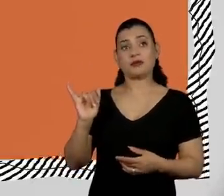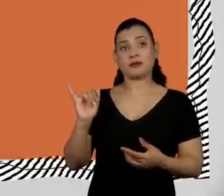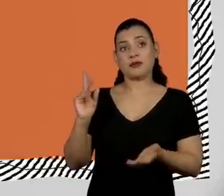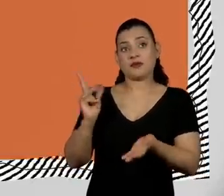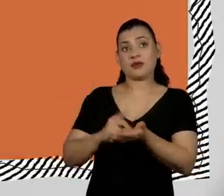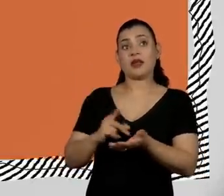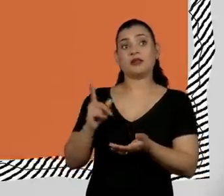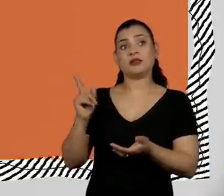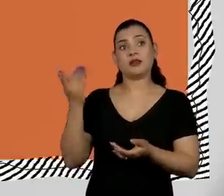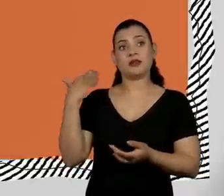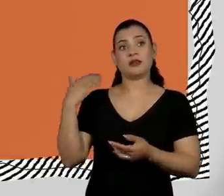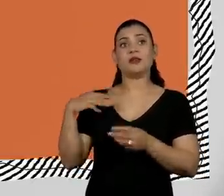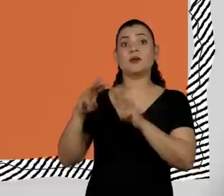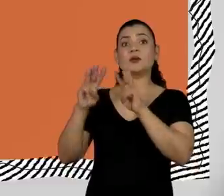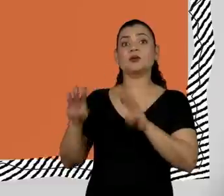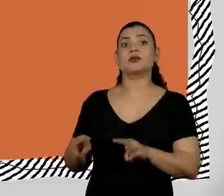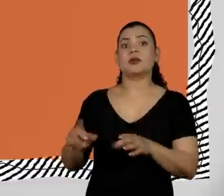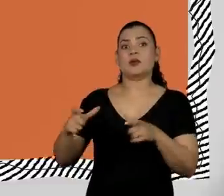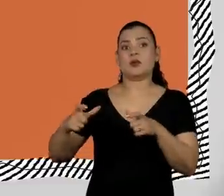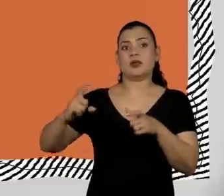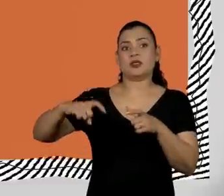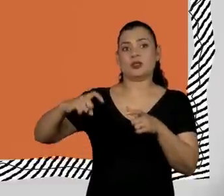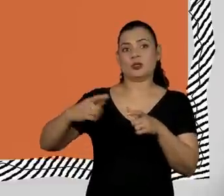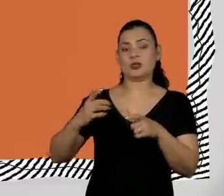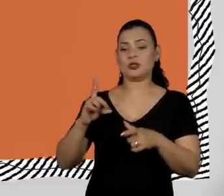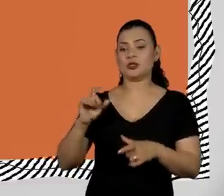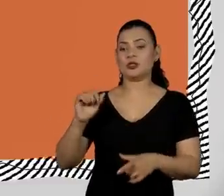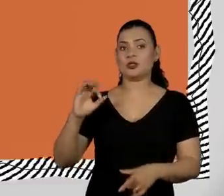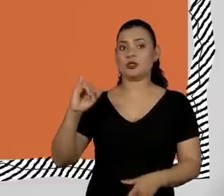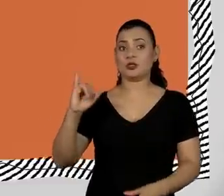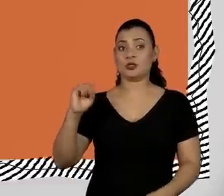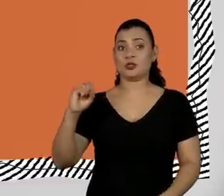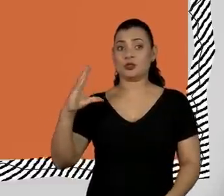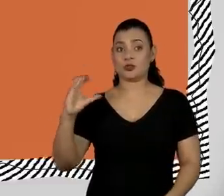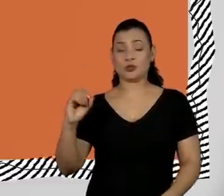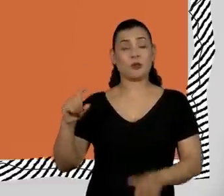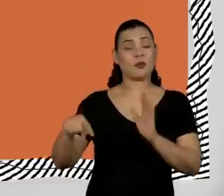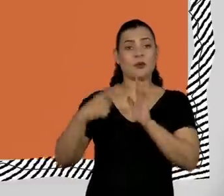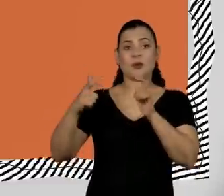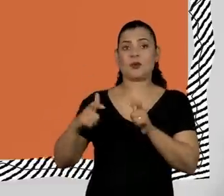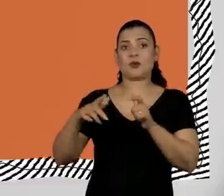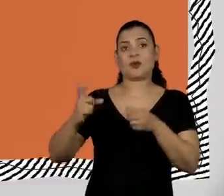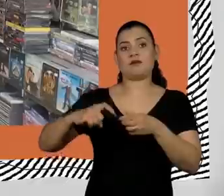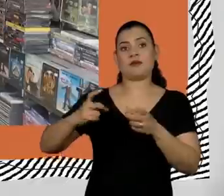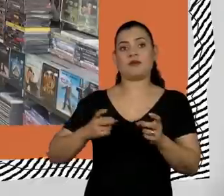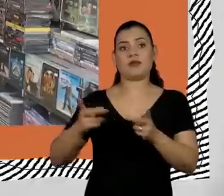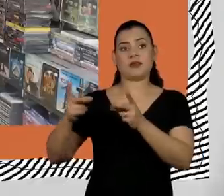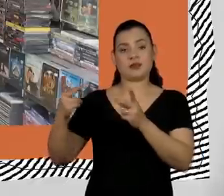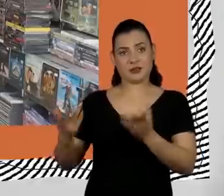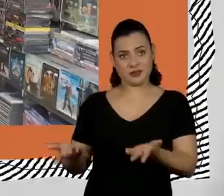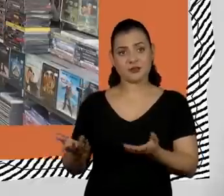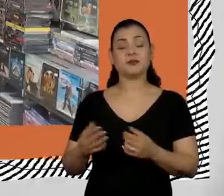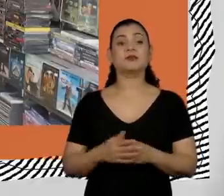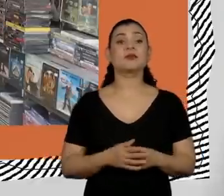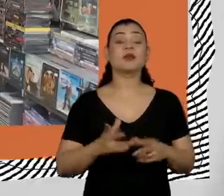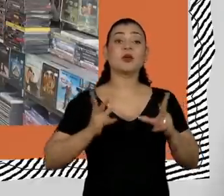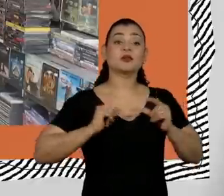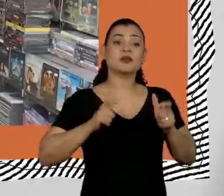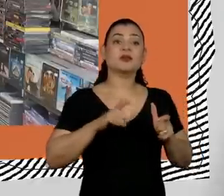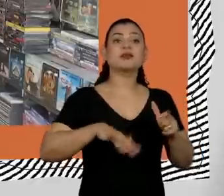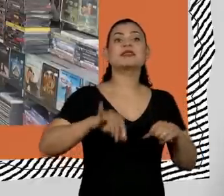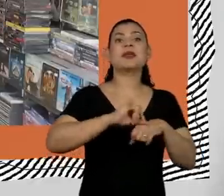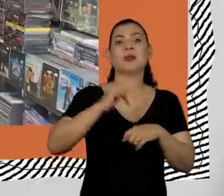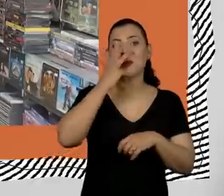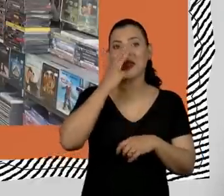ele era do Museu do Disco primeiro lugar de vender vinil para mim é um centro cultural